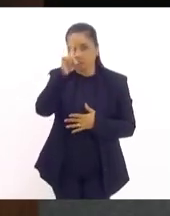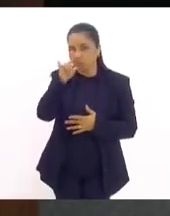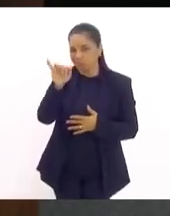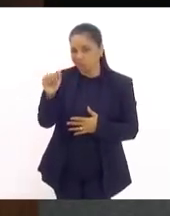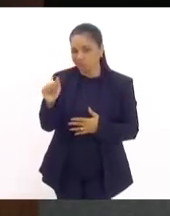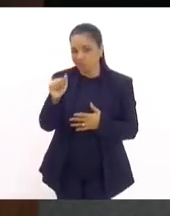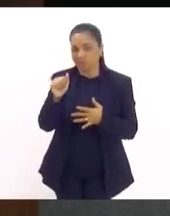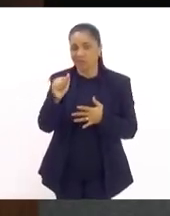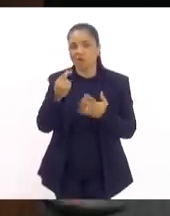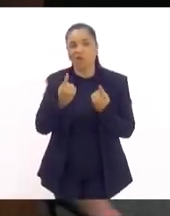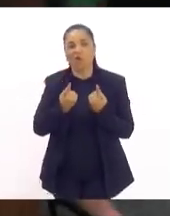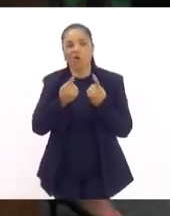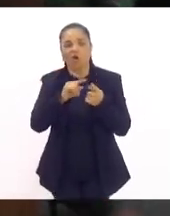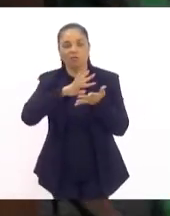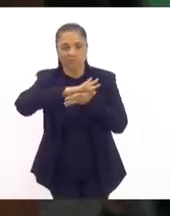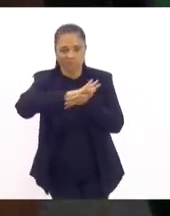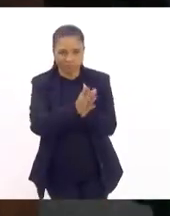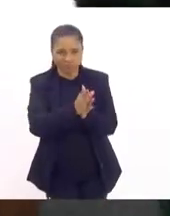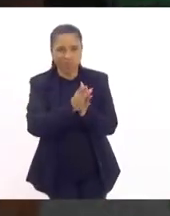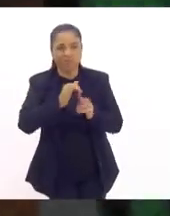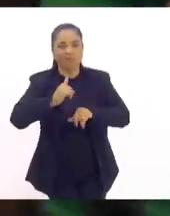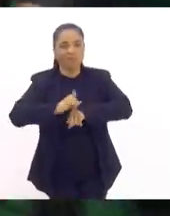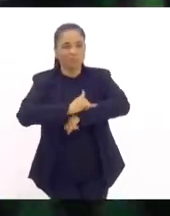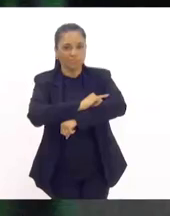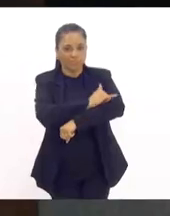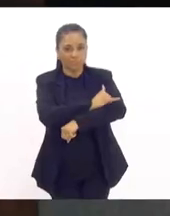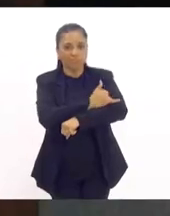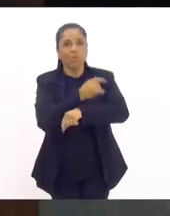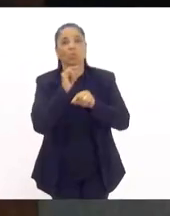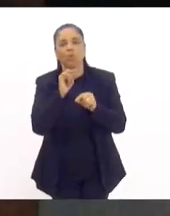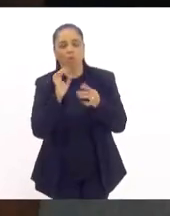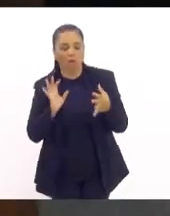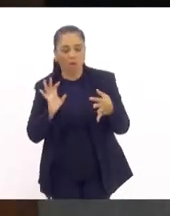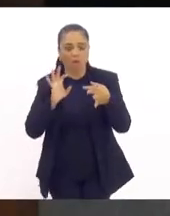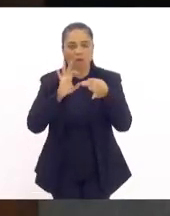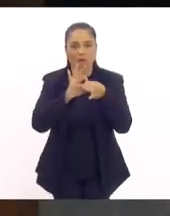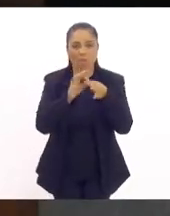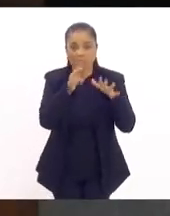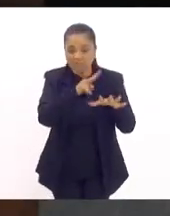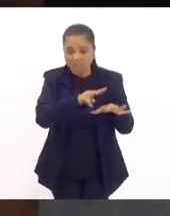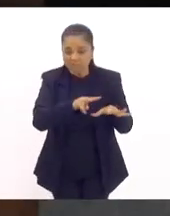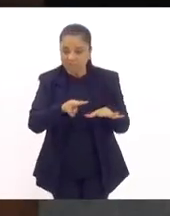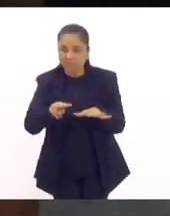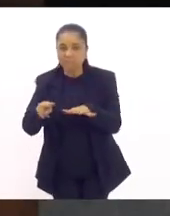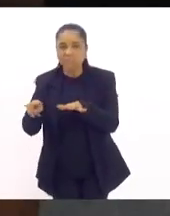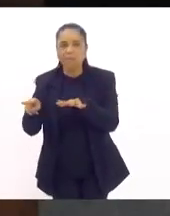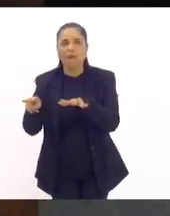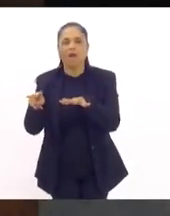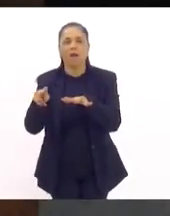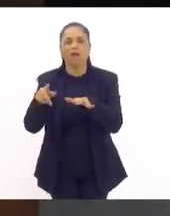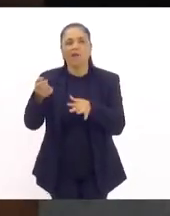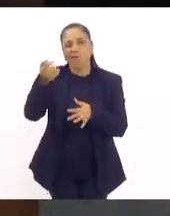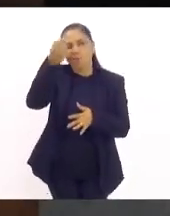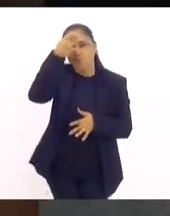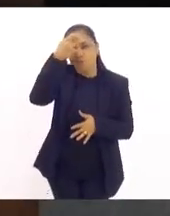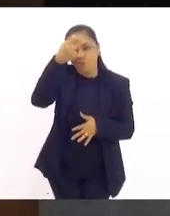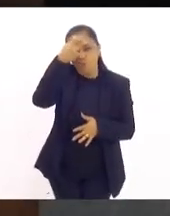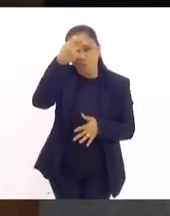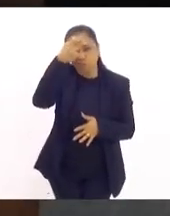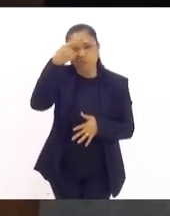do projeto desse parlamentar juvenil foi atrelar uma semana de combate para que possam ser promovidas